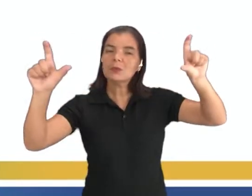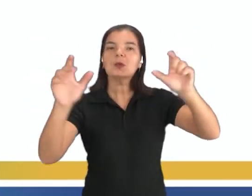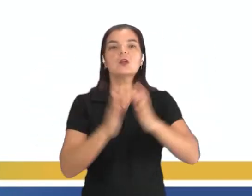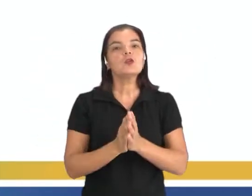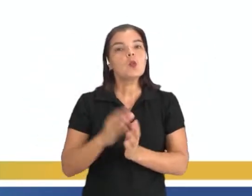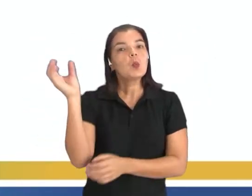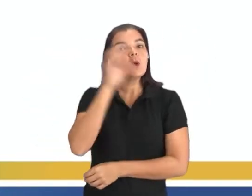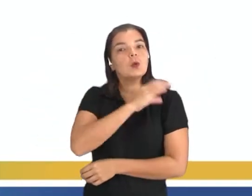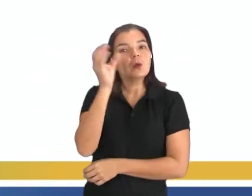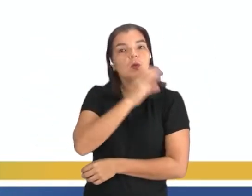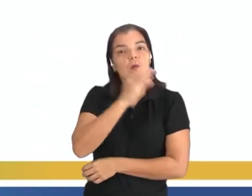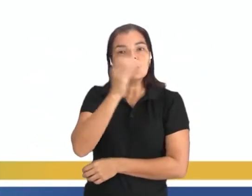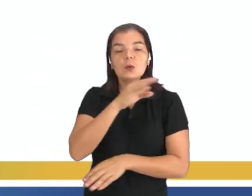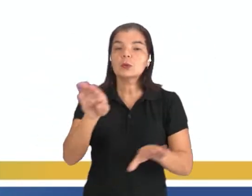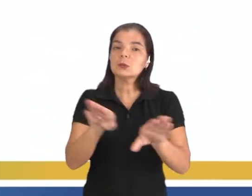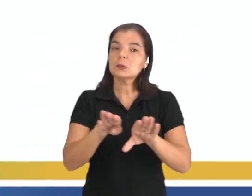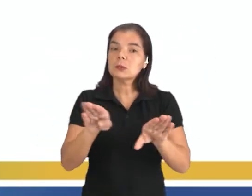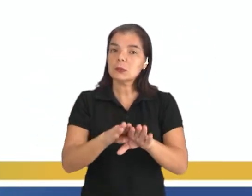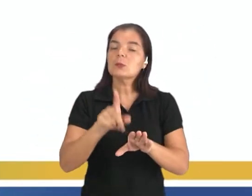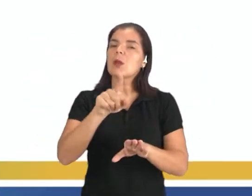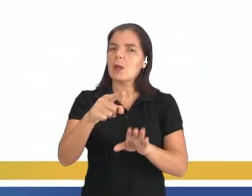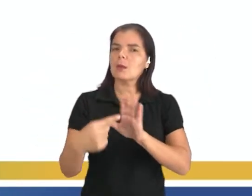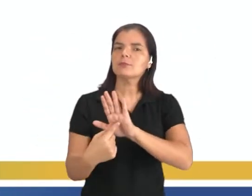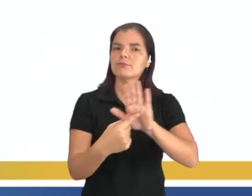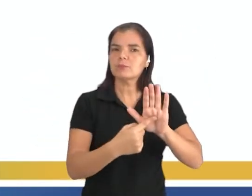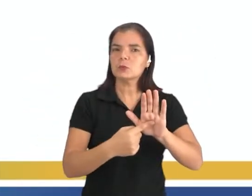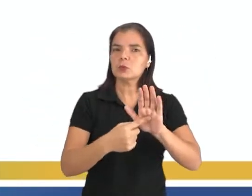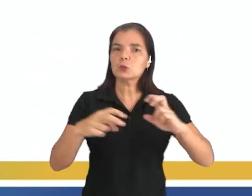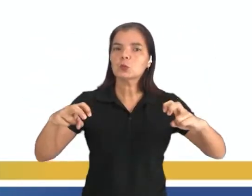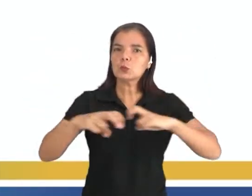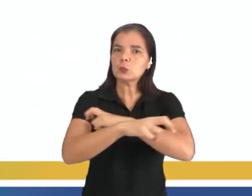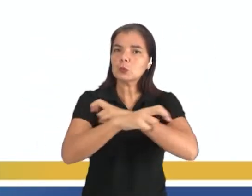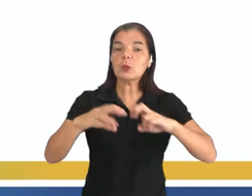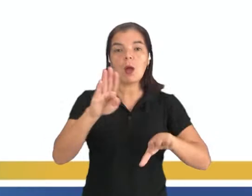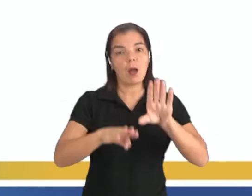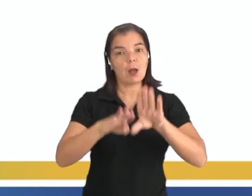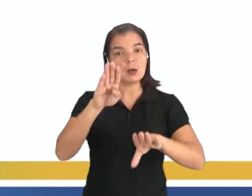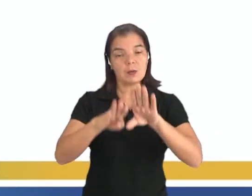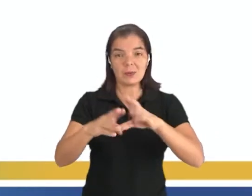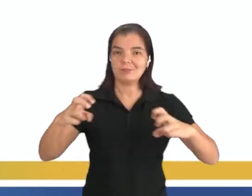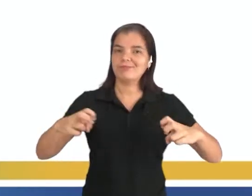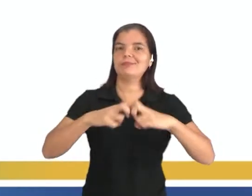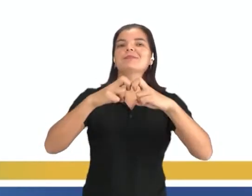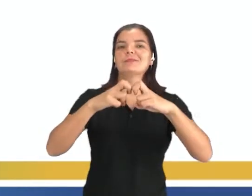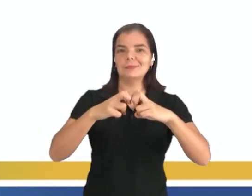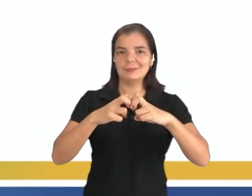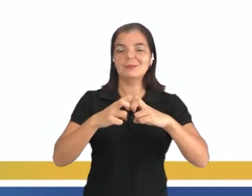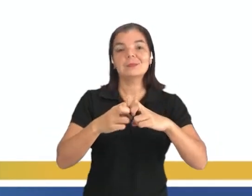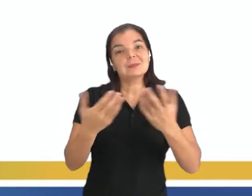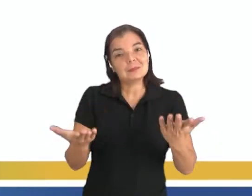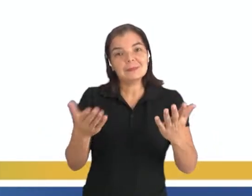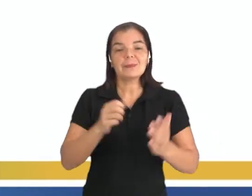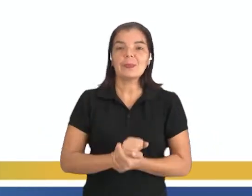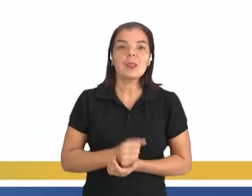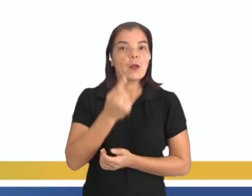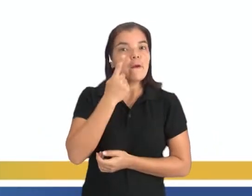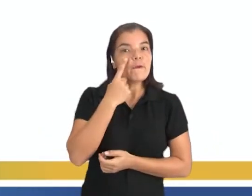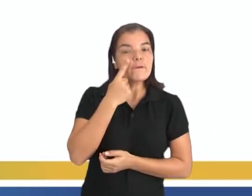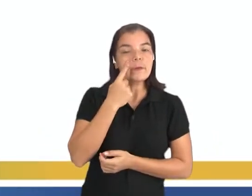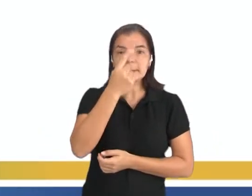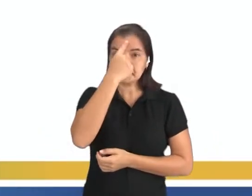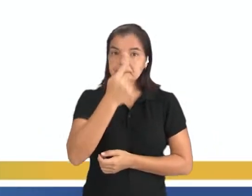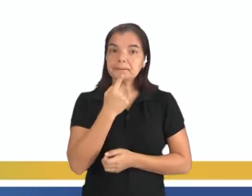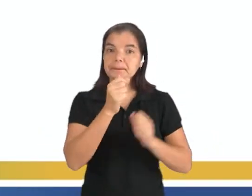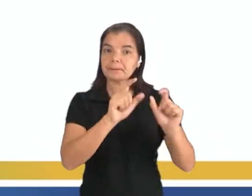a velocidade que é empreendida no trânsito e que muitas vezes causa acidentes. Bom, observem a